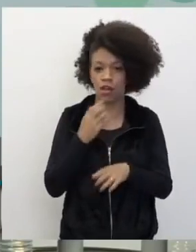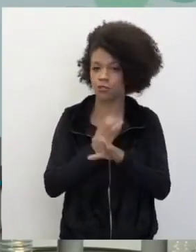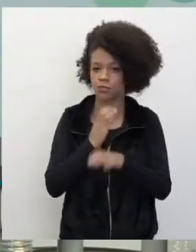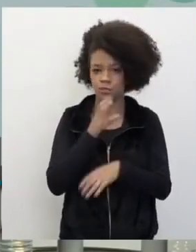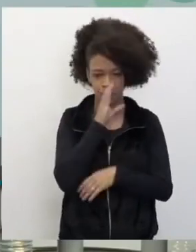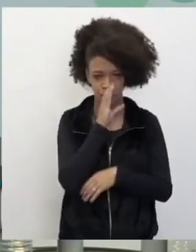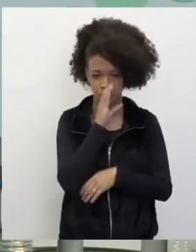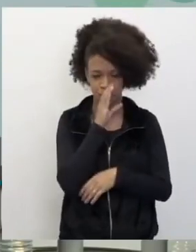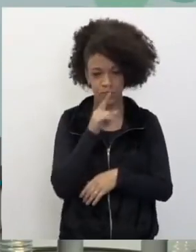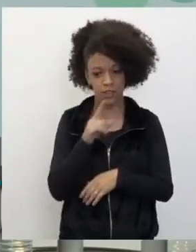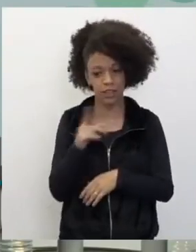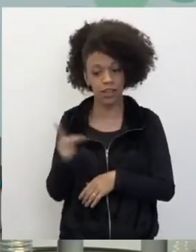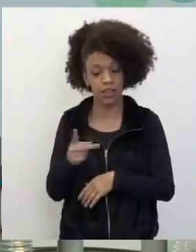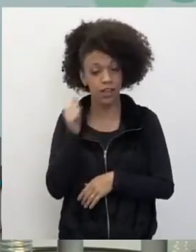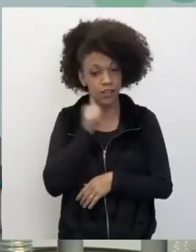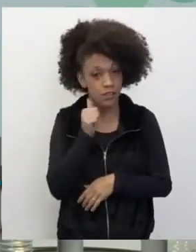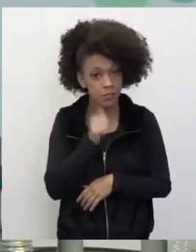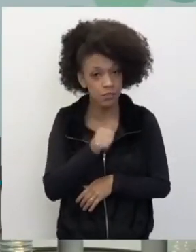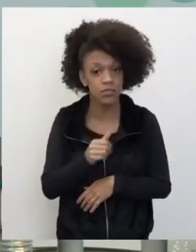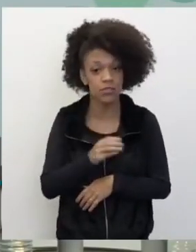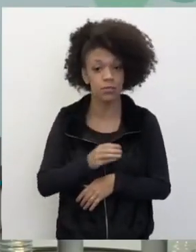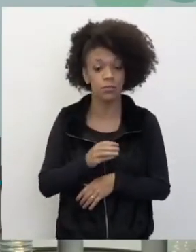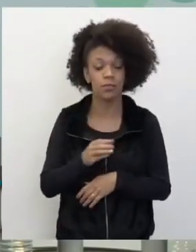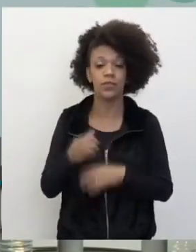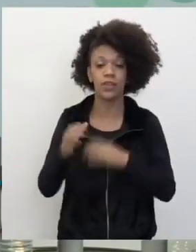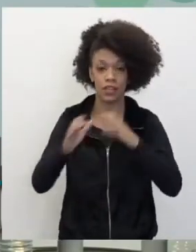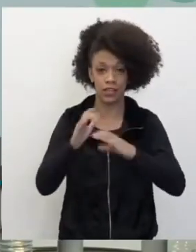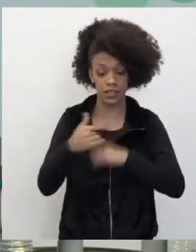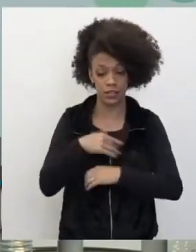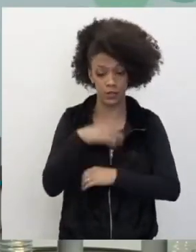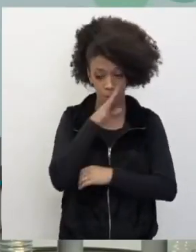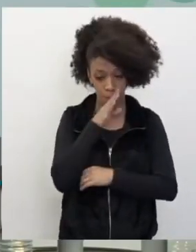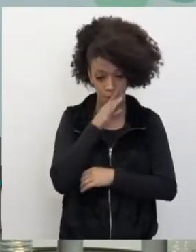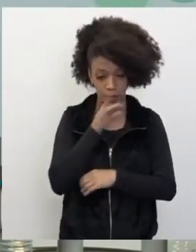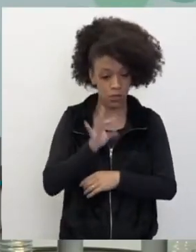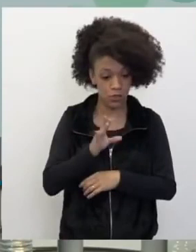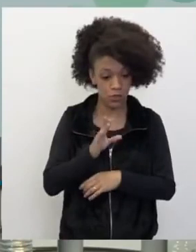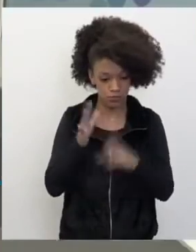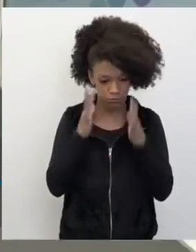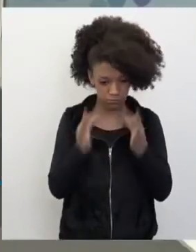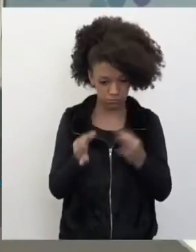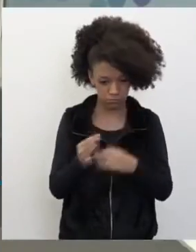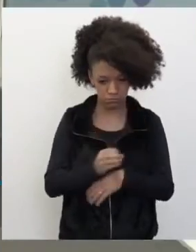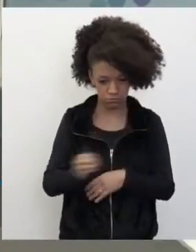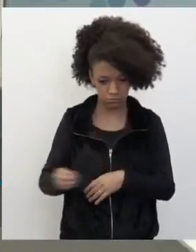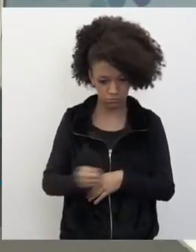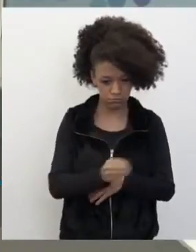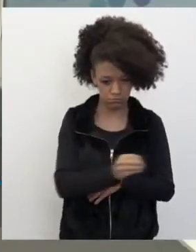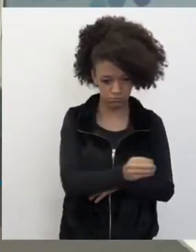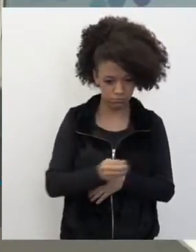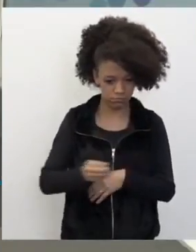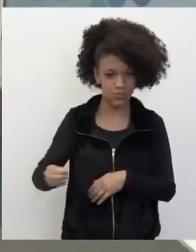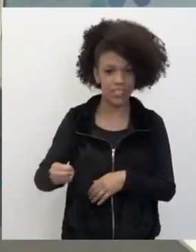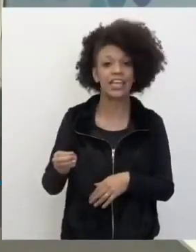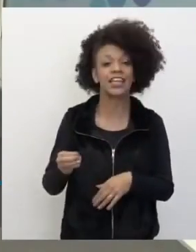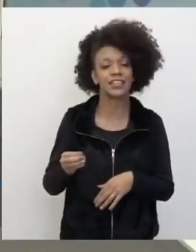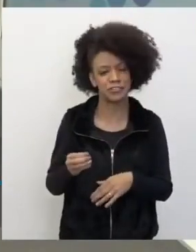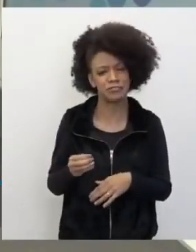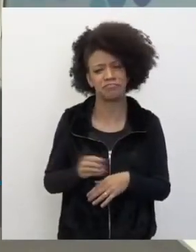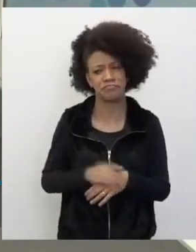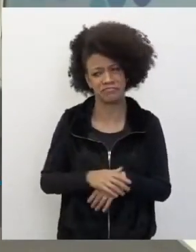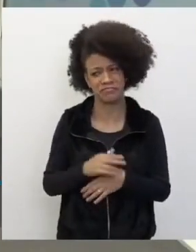estavam cantando, eu apenas estava executando o movimento. E mesmo assim estava difícil mesmo.